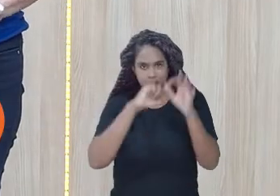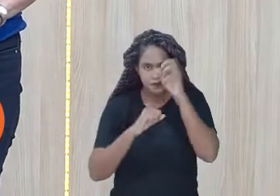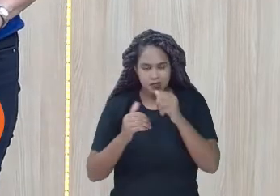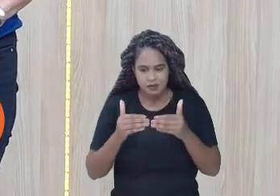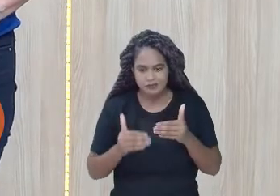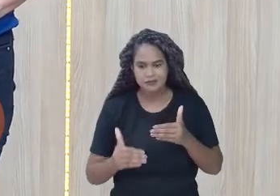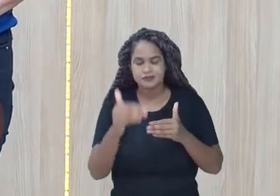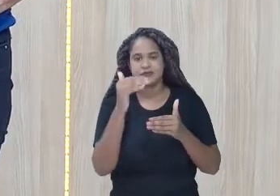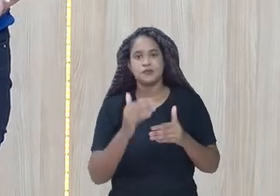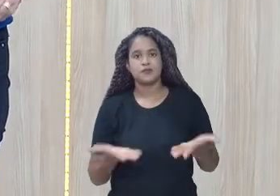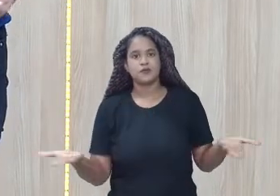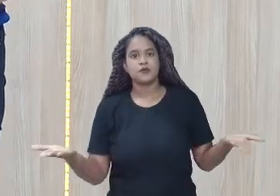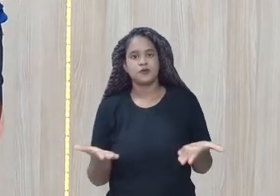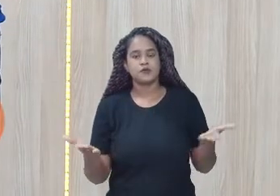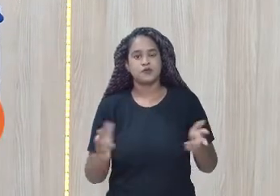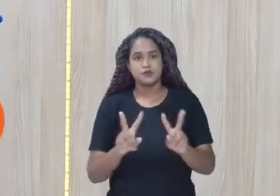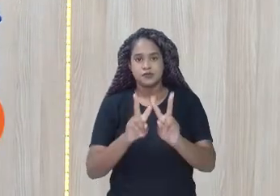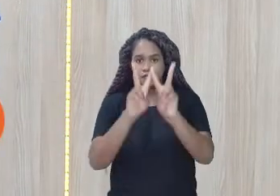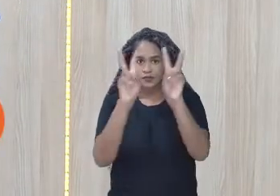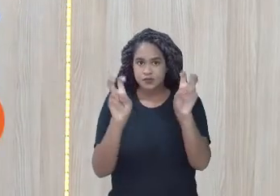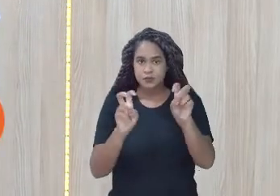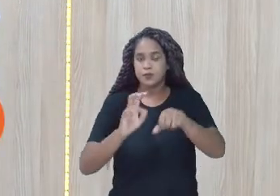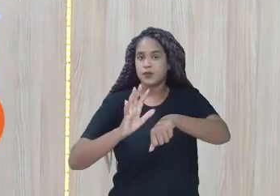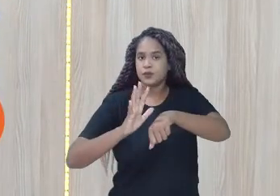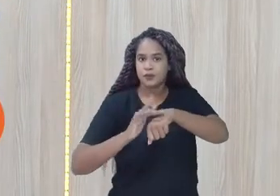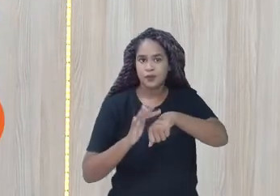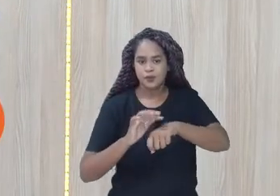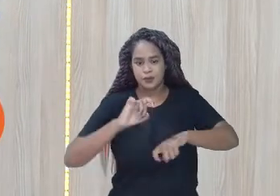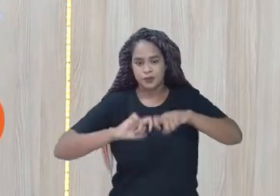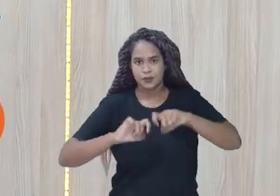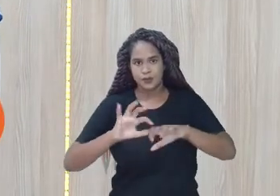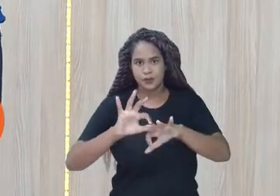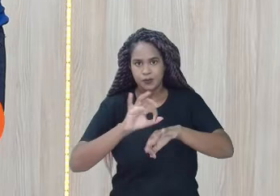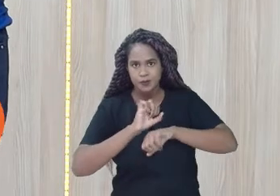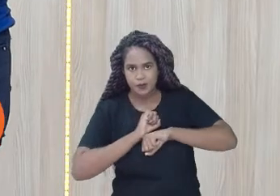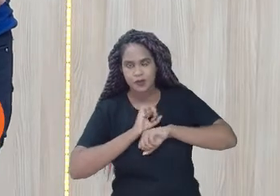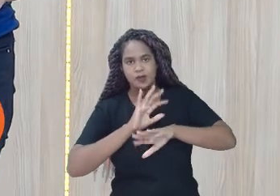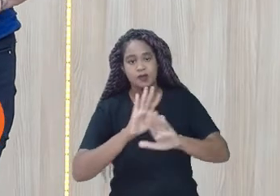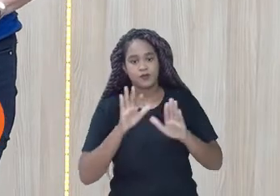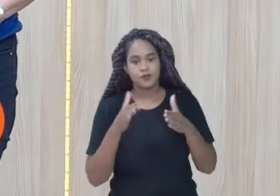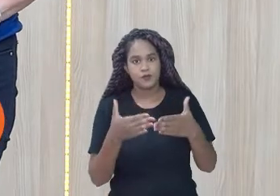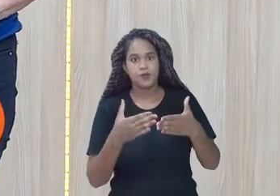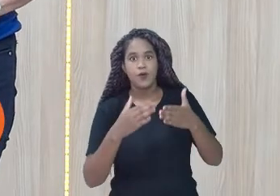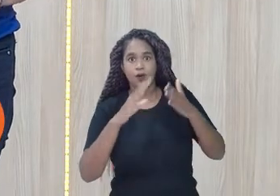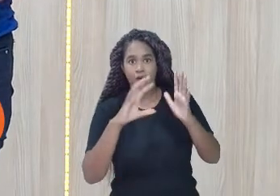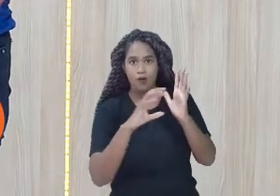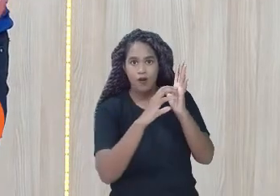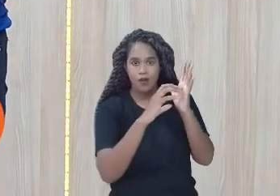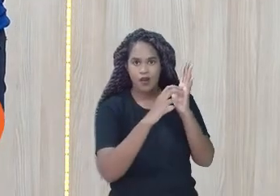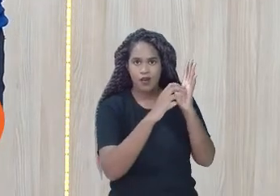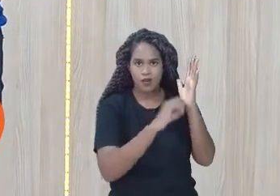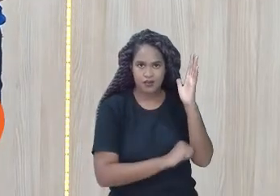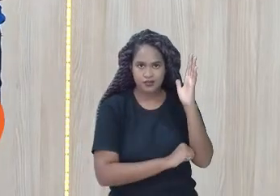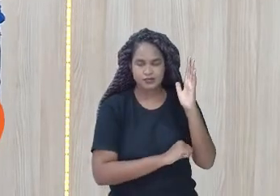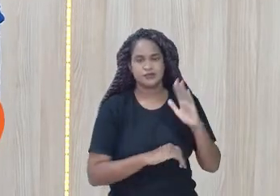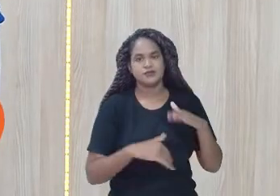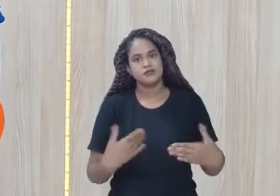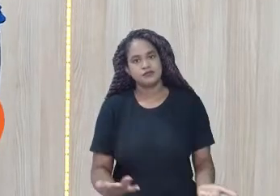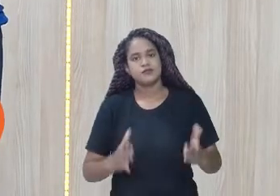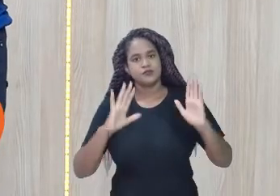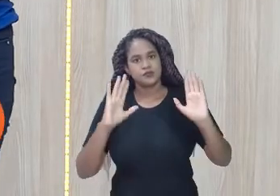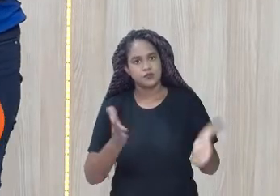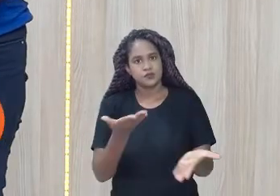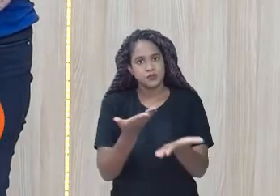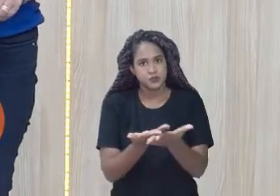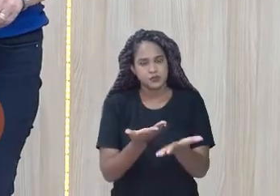nosso tema são infecções sexualmente transmissíveis, dando ênfase à AIDS. Nós já vimos um pouco sobre